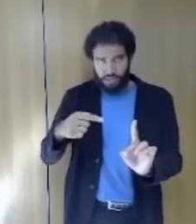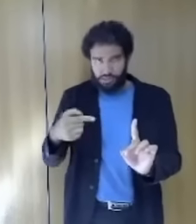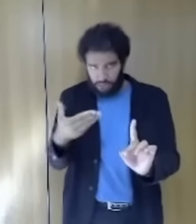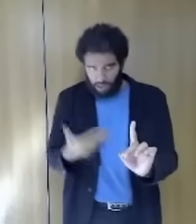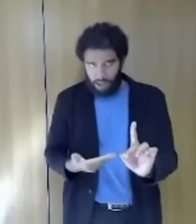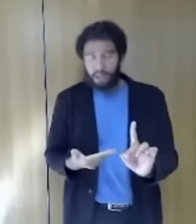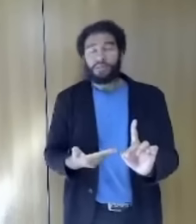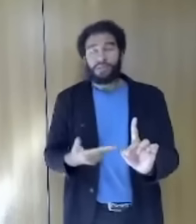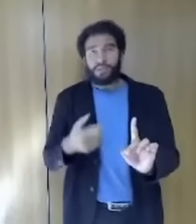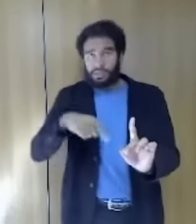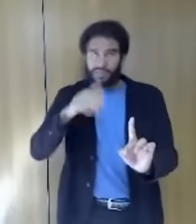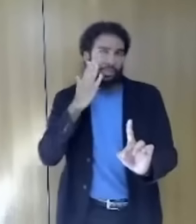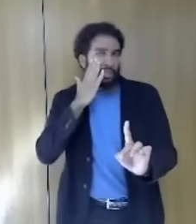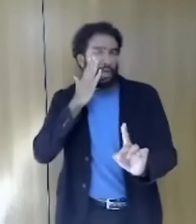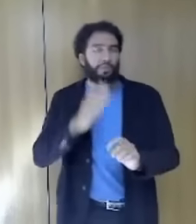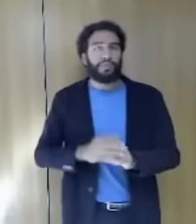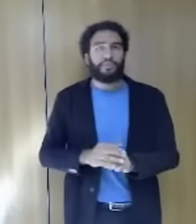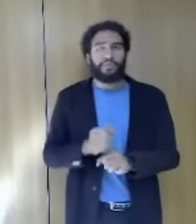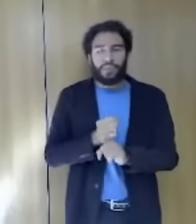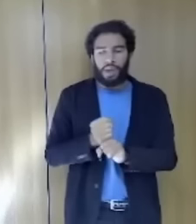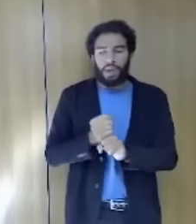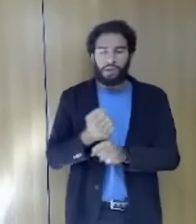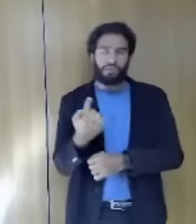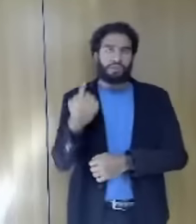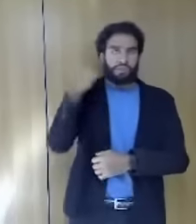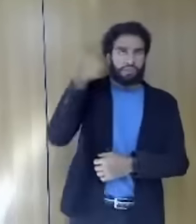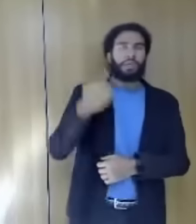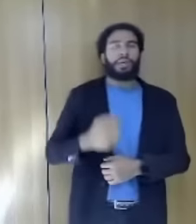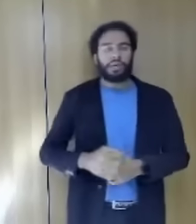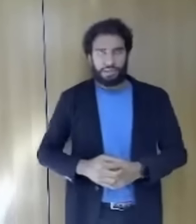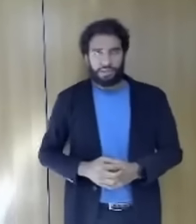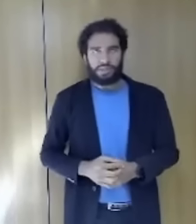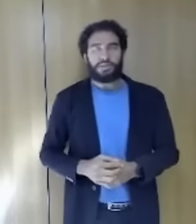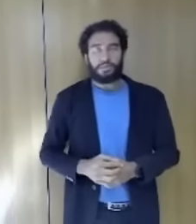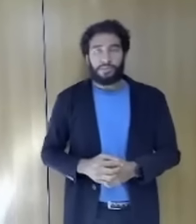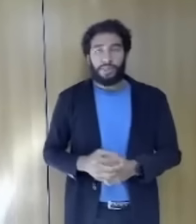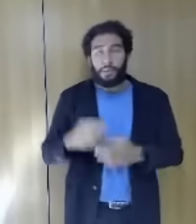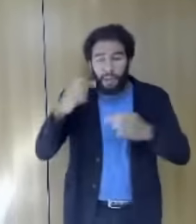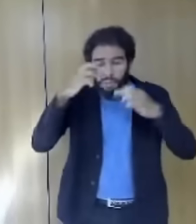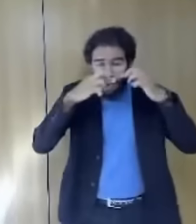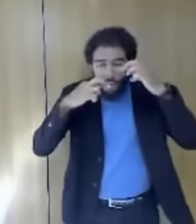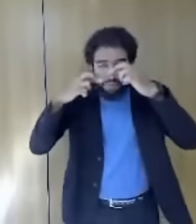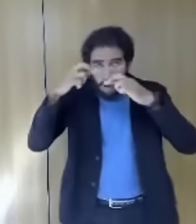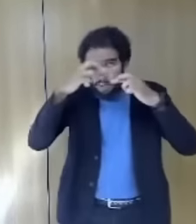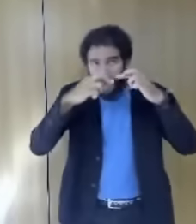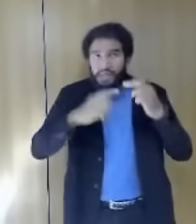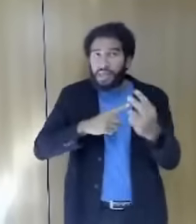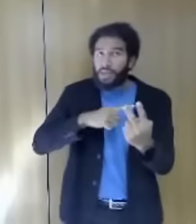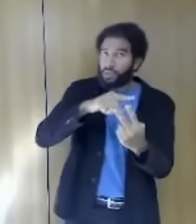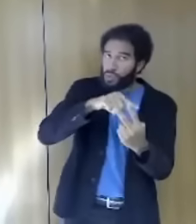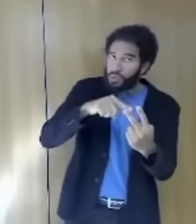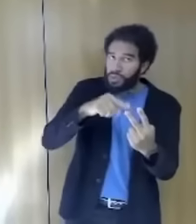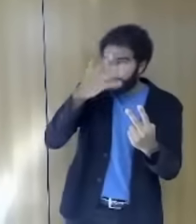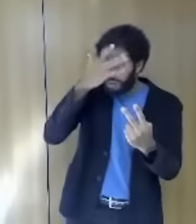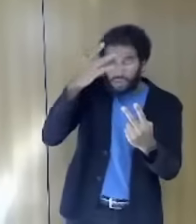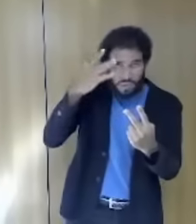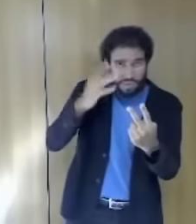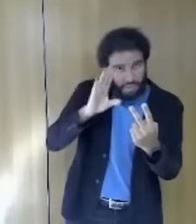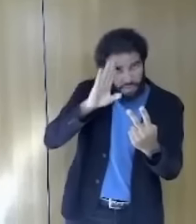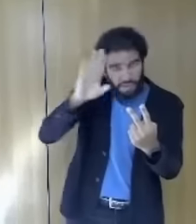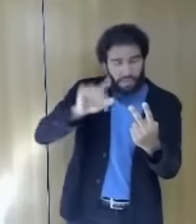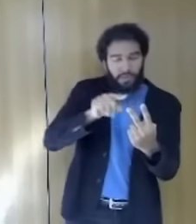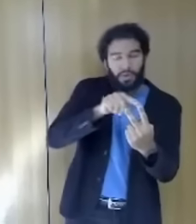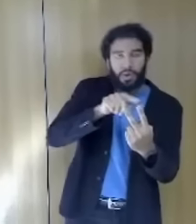sabem, há alguns anos essa investigação gira em torno desses dois personagens, o